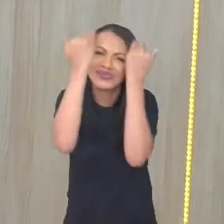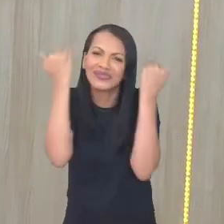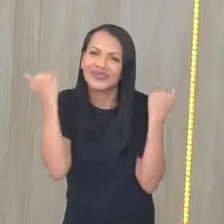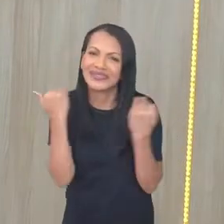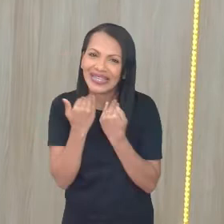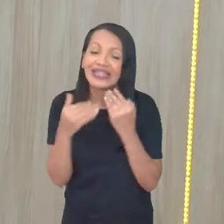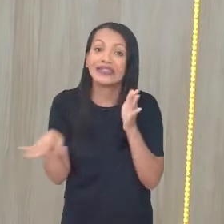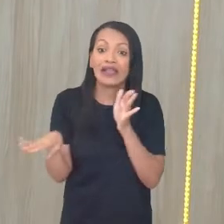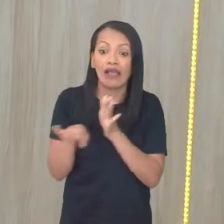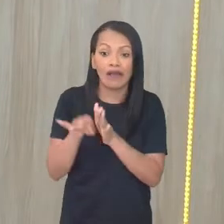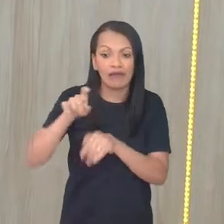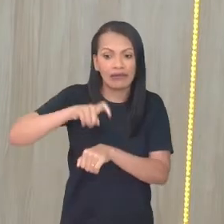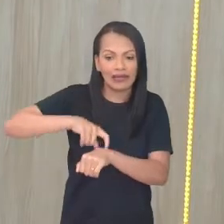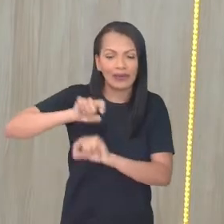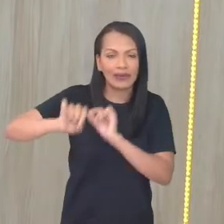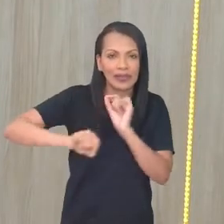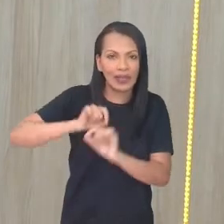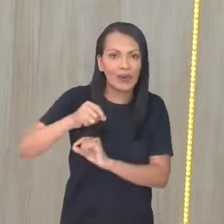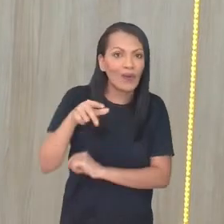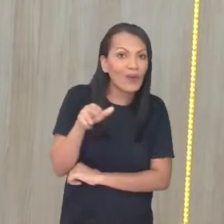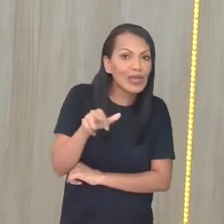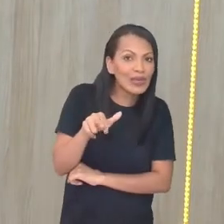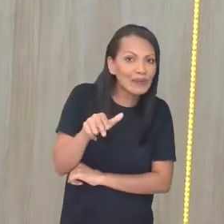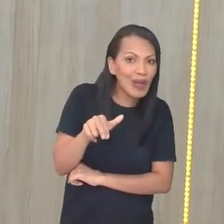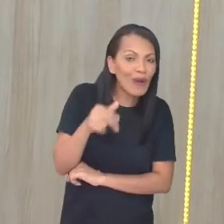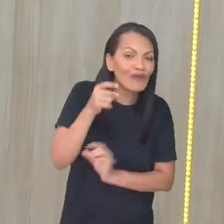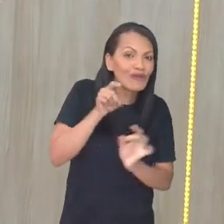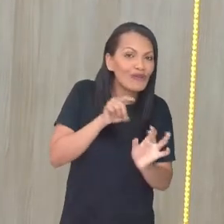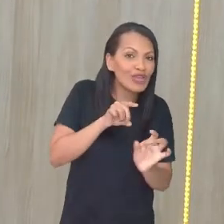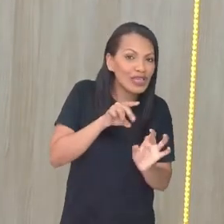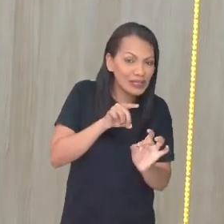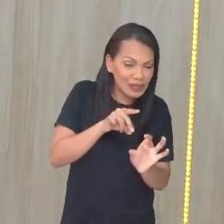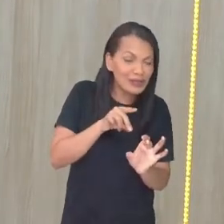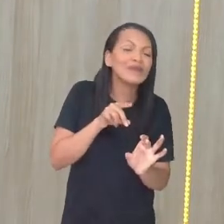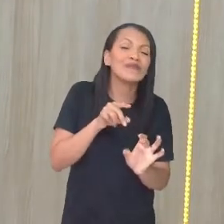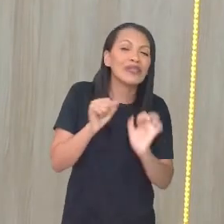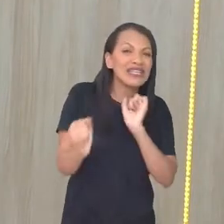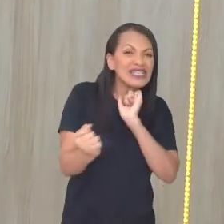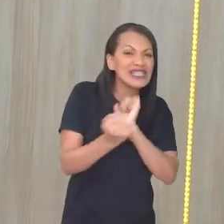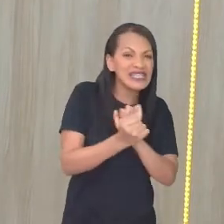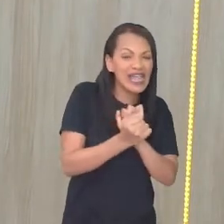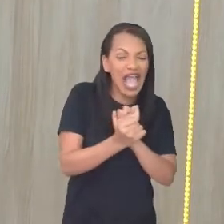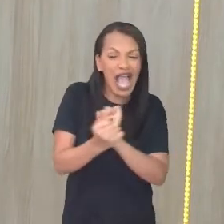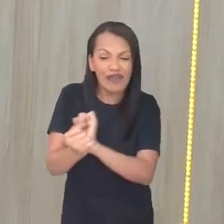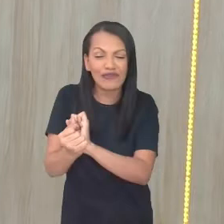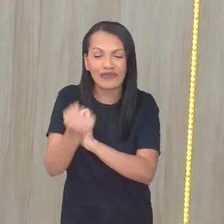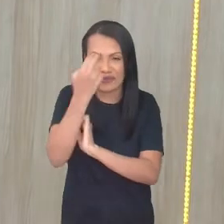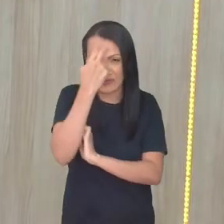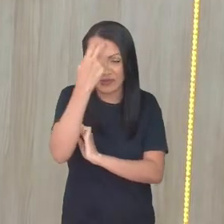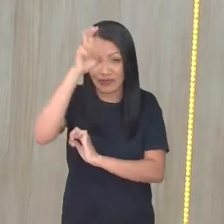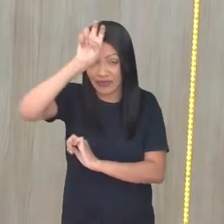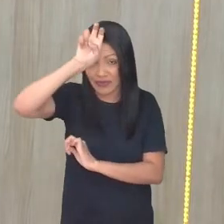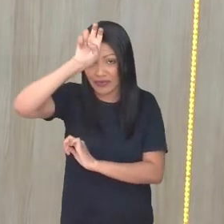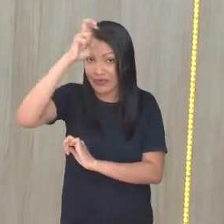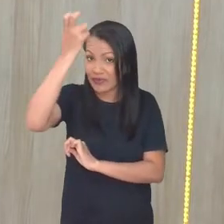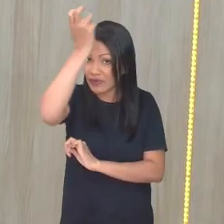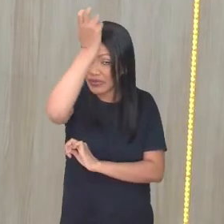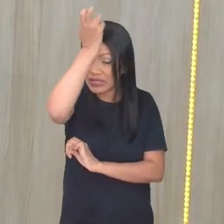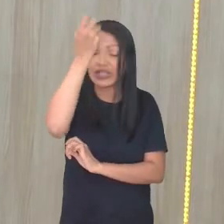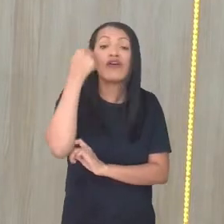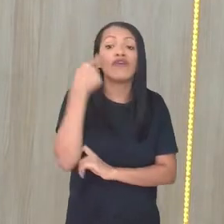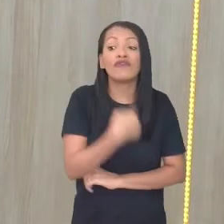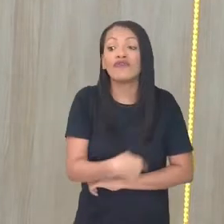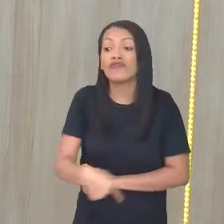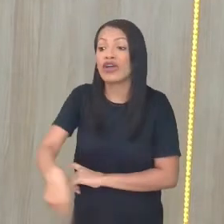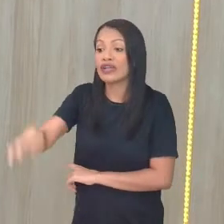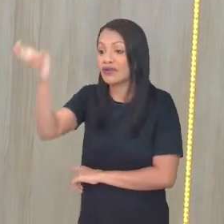de José, que haviam vendido ele, né, como escravo lá para o Egito, eles se dirigem até o Egito para comprarem grãos,